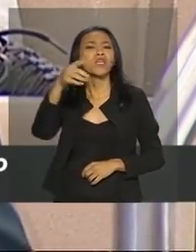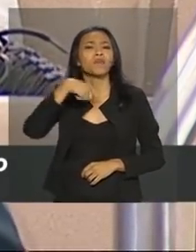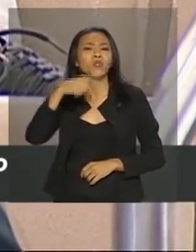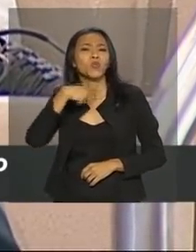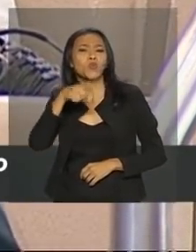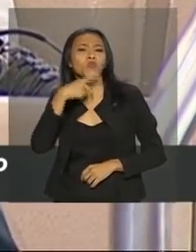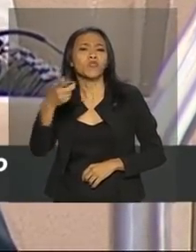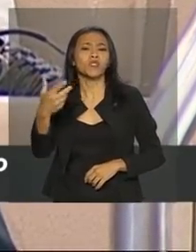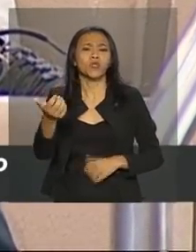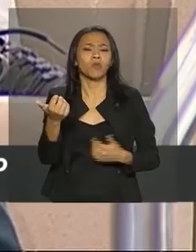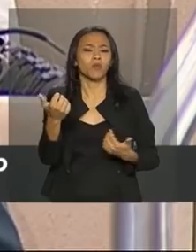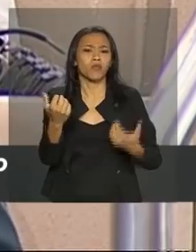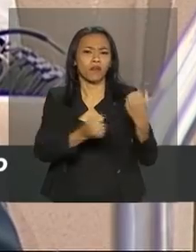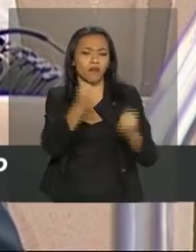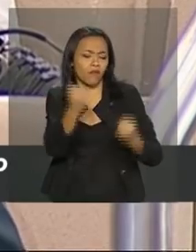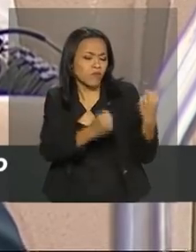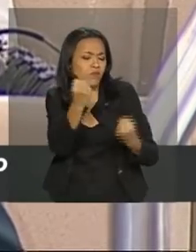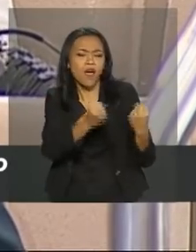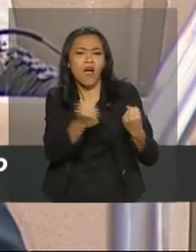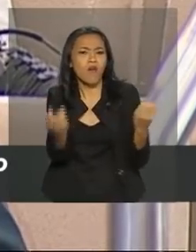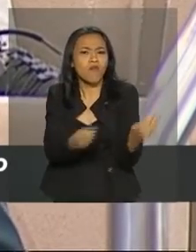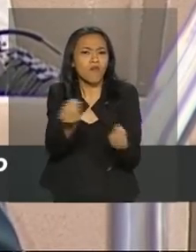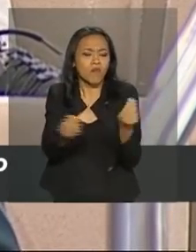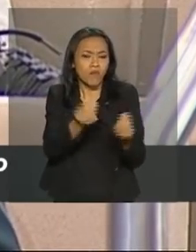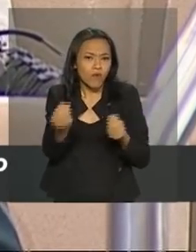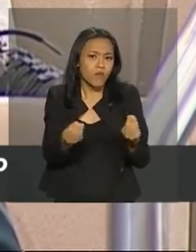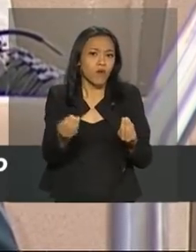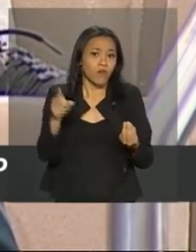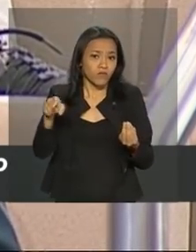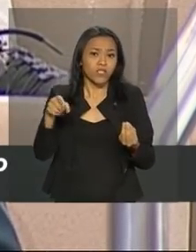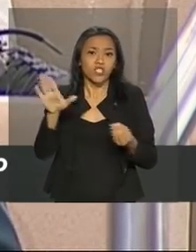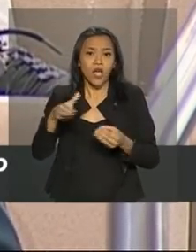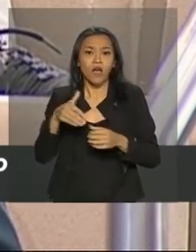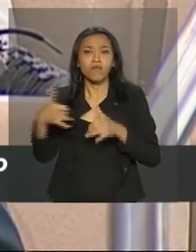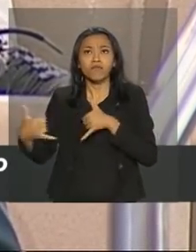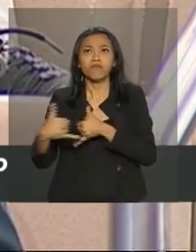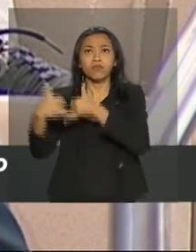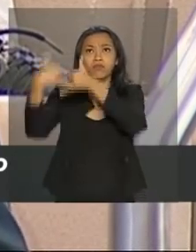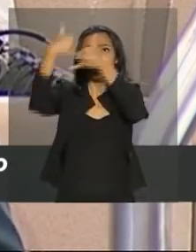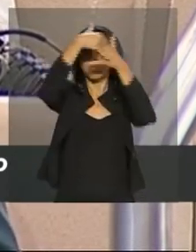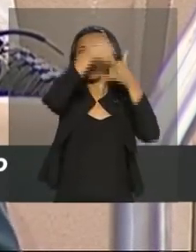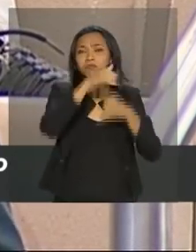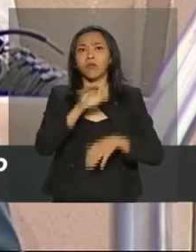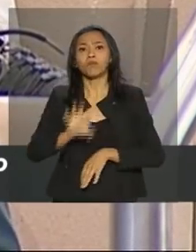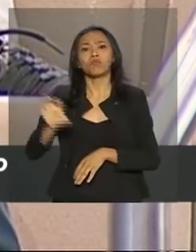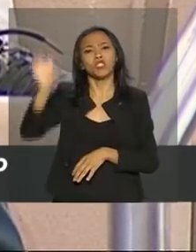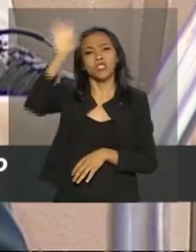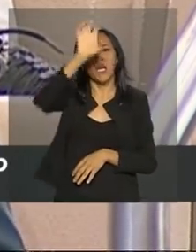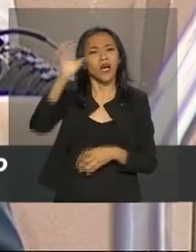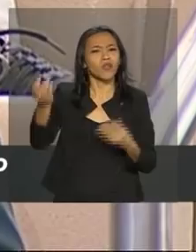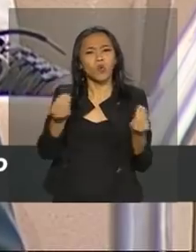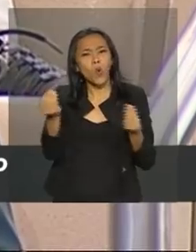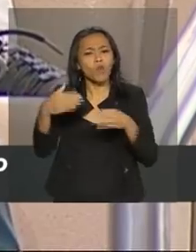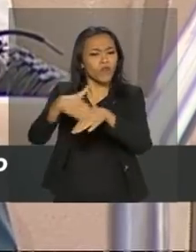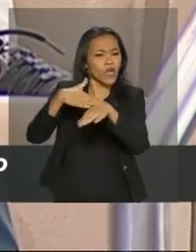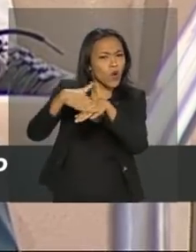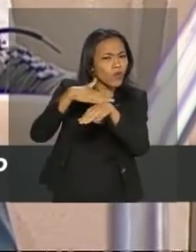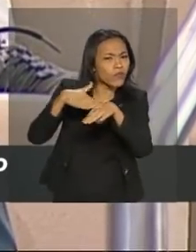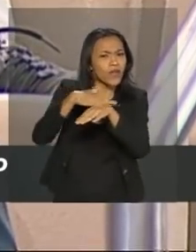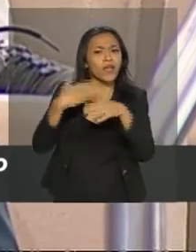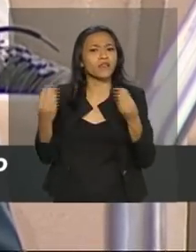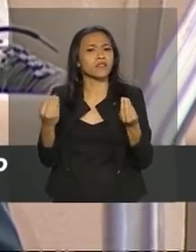o professor é porque se falou que falou que começou com o estado eu queria saber que tipo de conversa foi essa se você estiver lá de